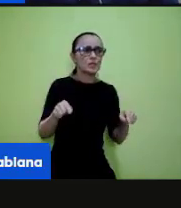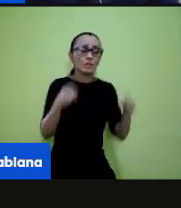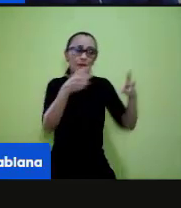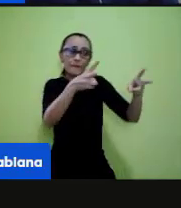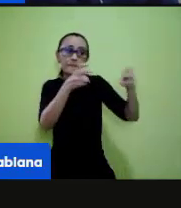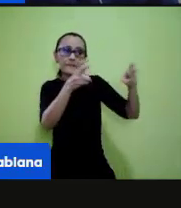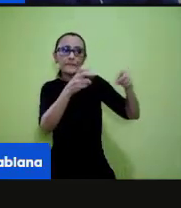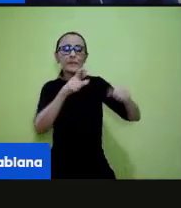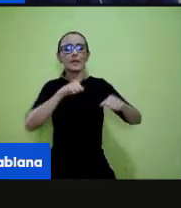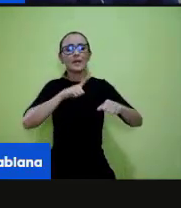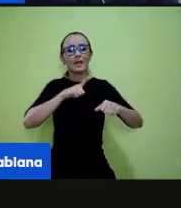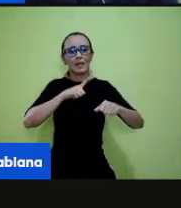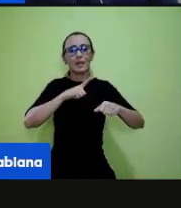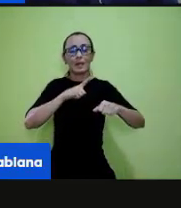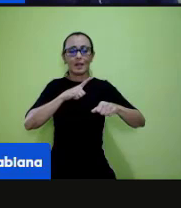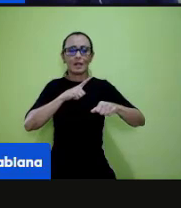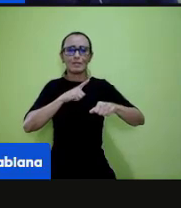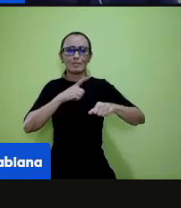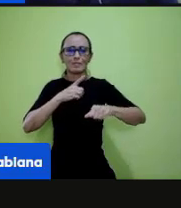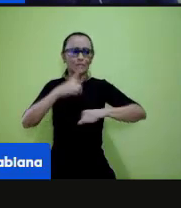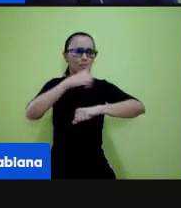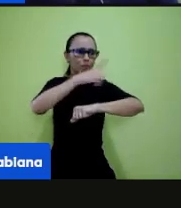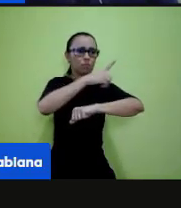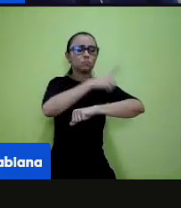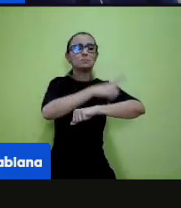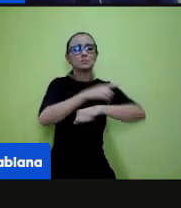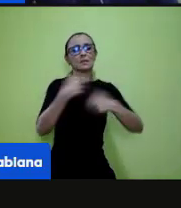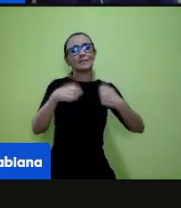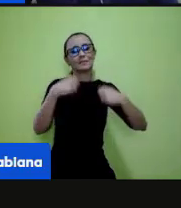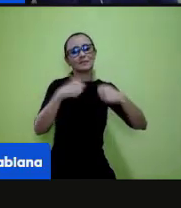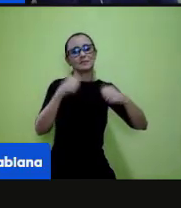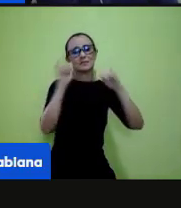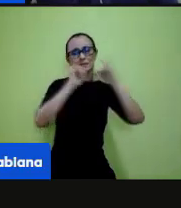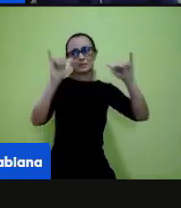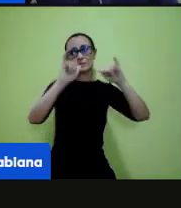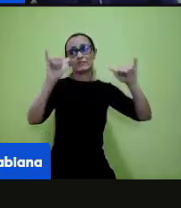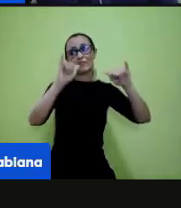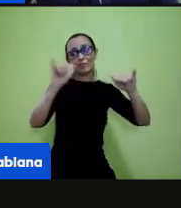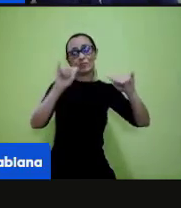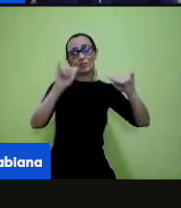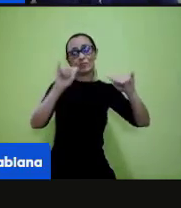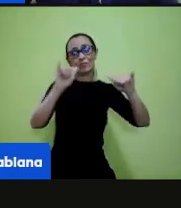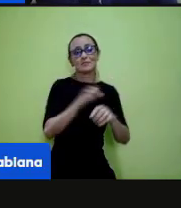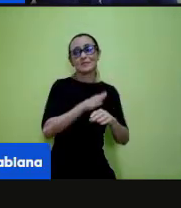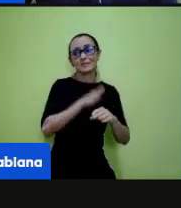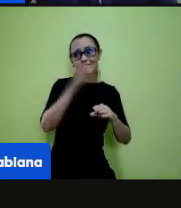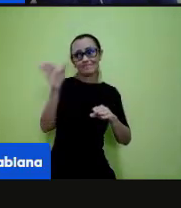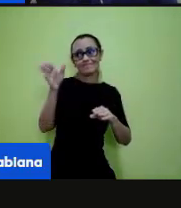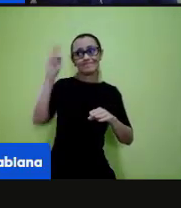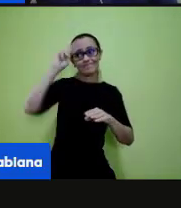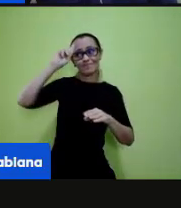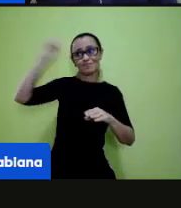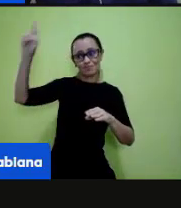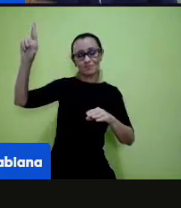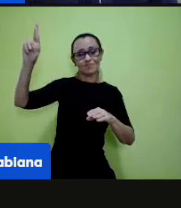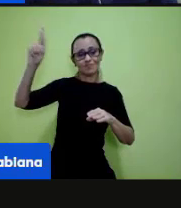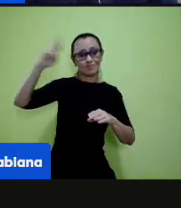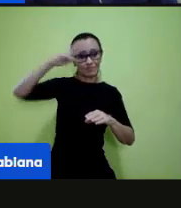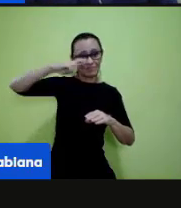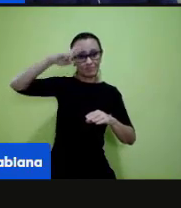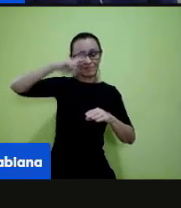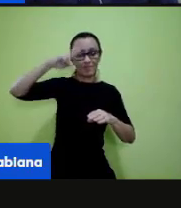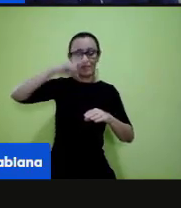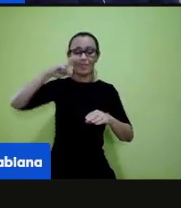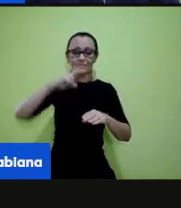nos e-mails, deve ser repassado essas informações aos nossos agentes e supervisores para